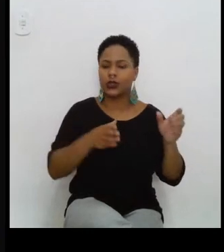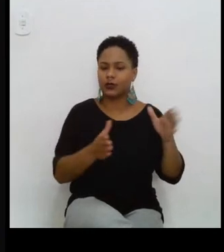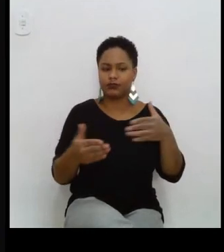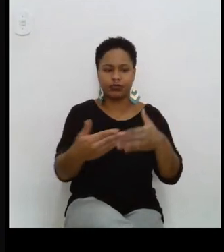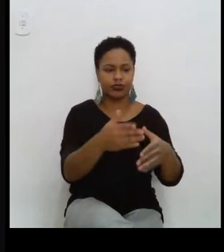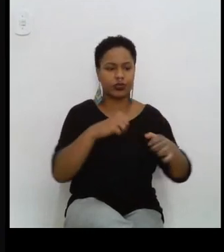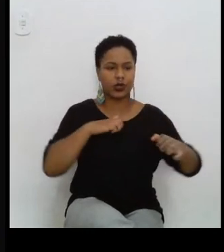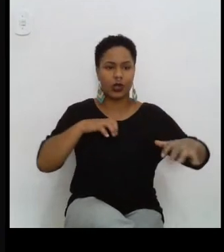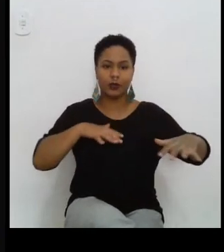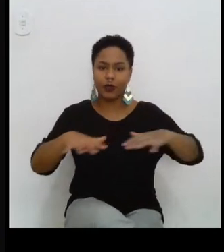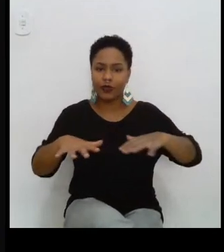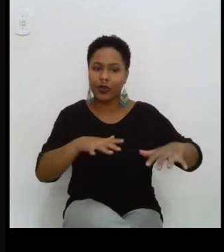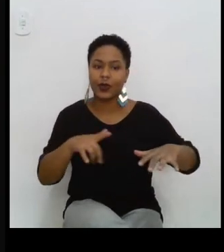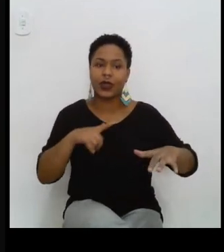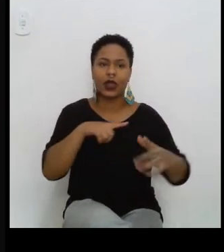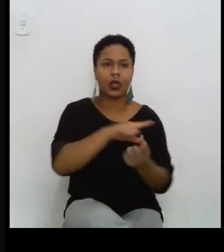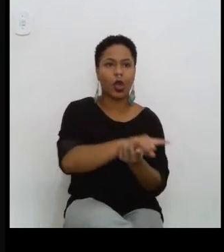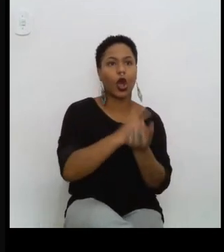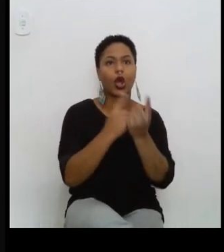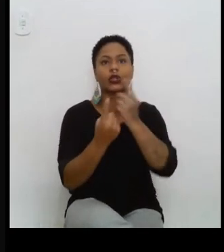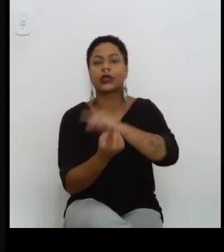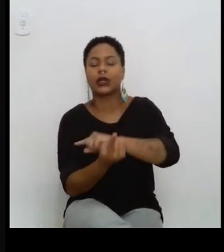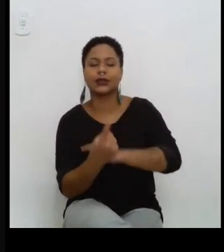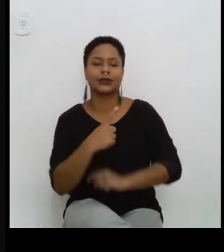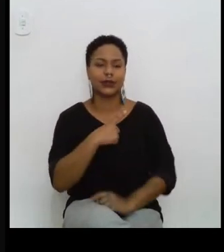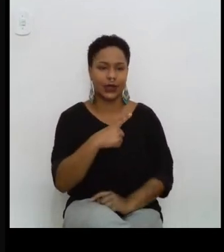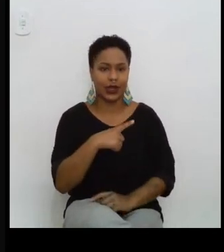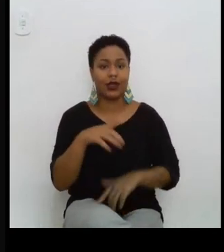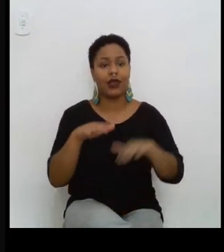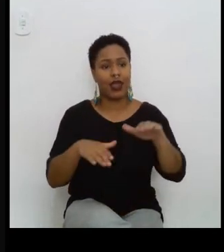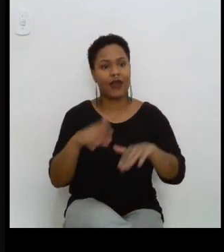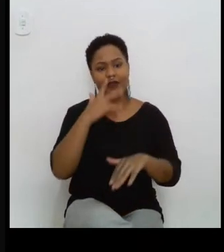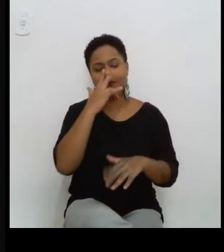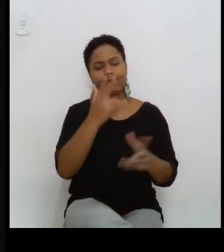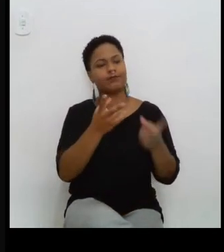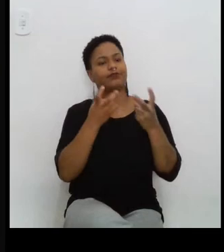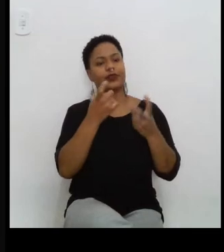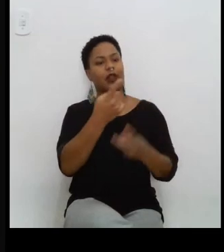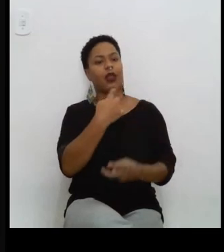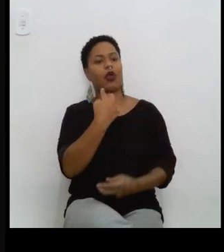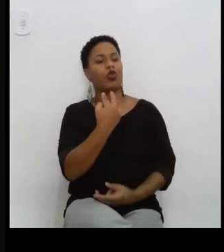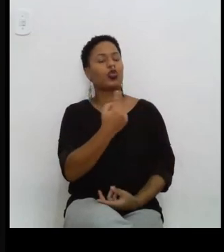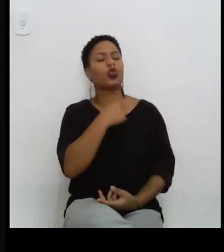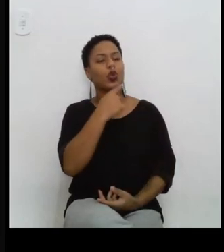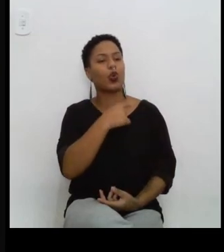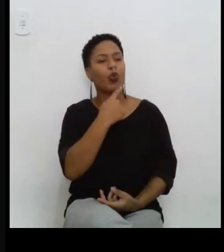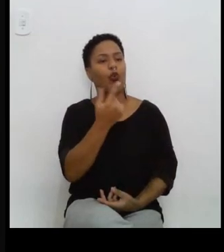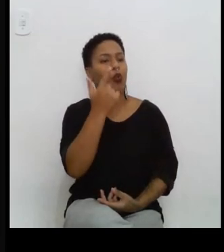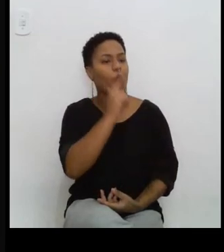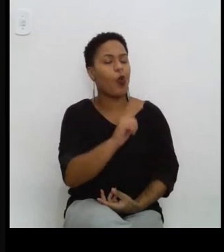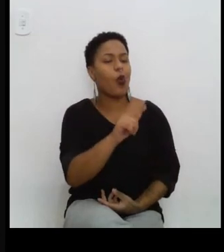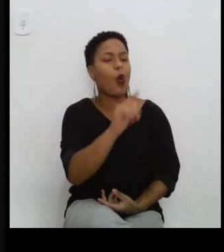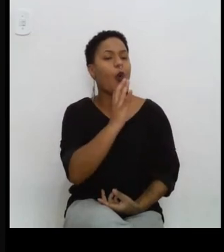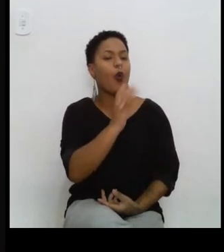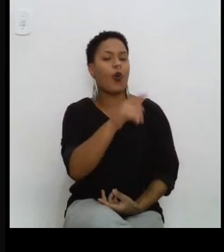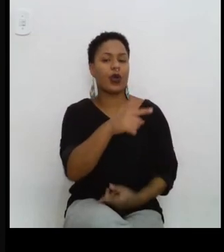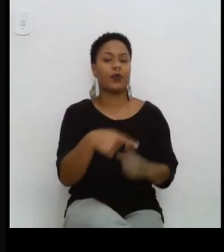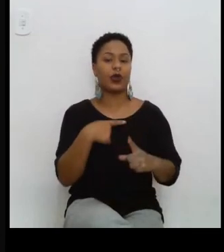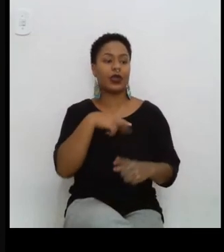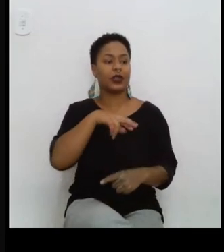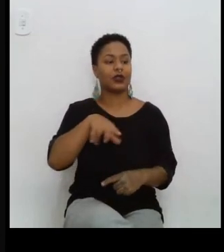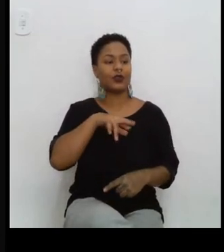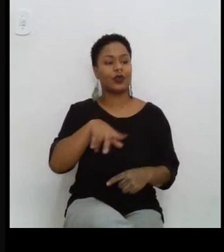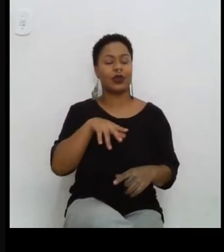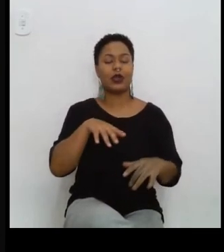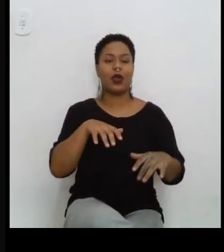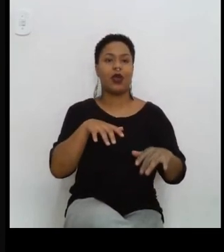elas são contraditórias e às vezes até mesmo e reconhecíveis assim porque elas não passam pela premissa do monumento